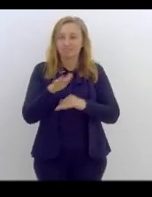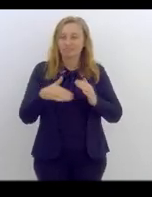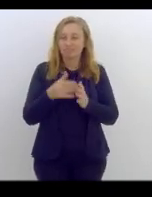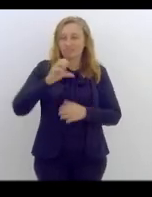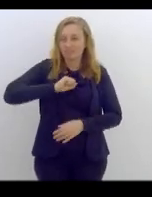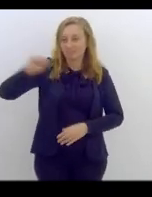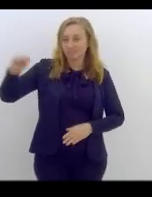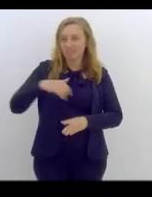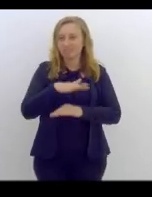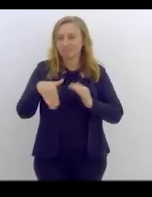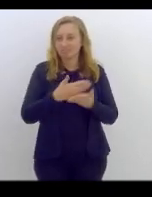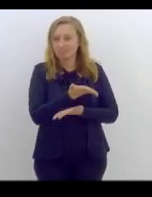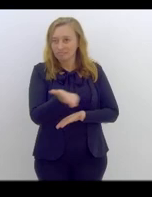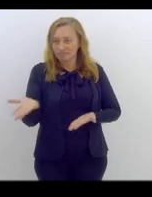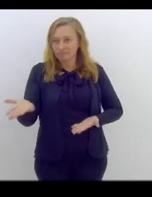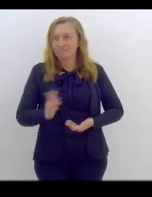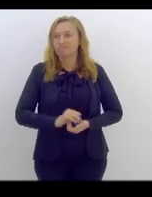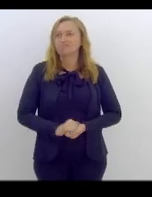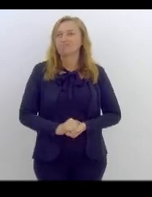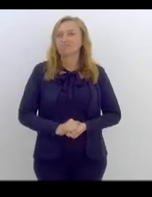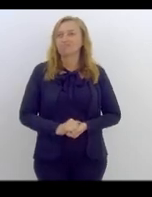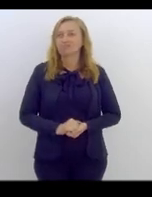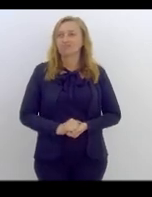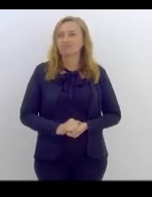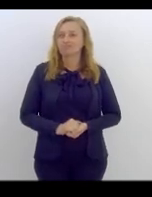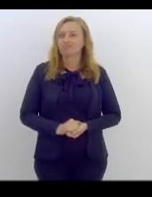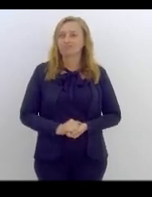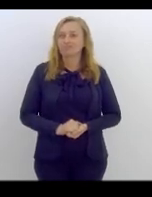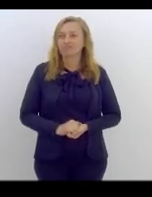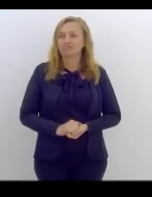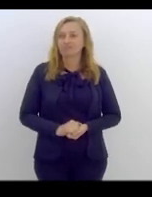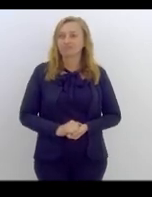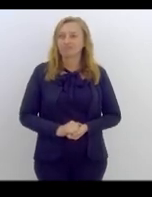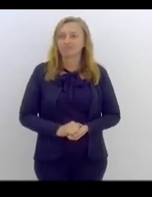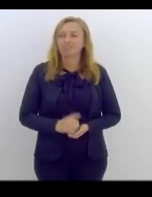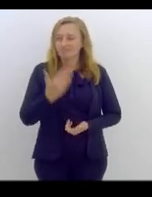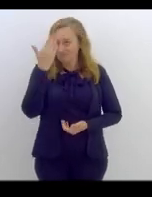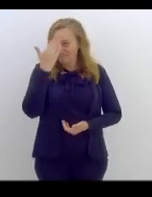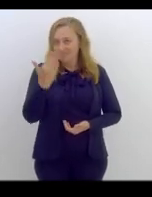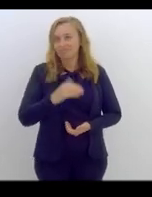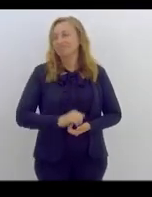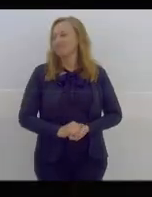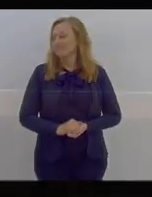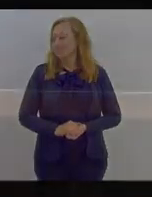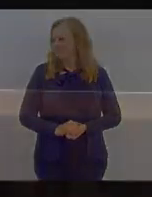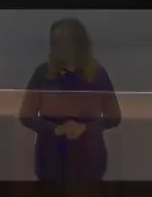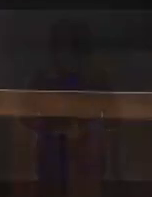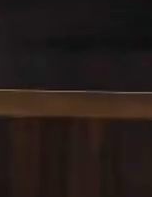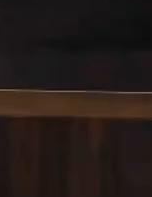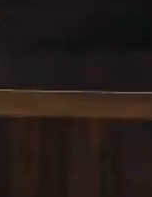para todos vocês. E é isso, um beijo para todo mundo. Obrigada.